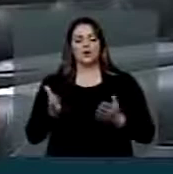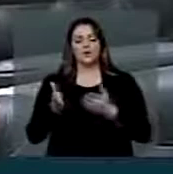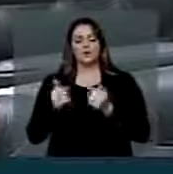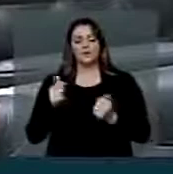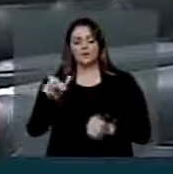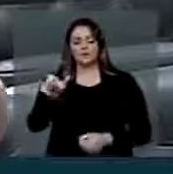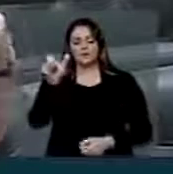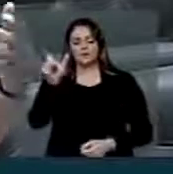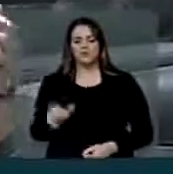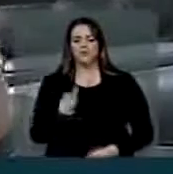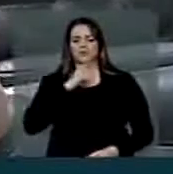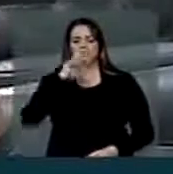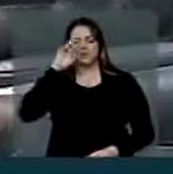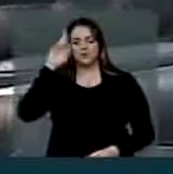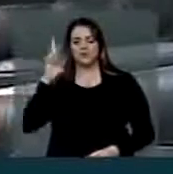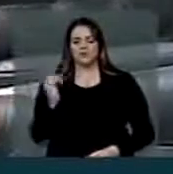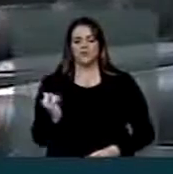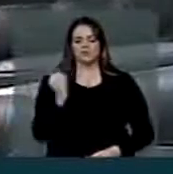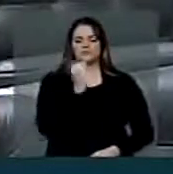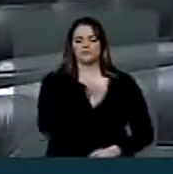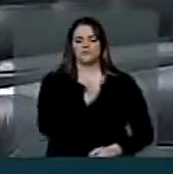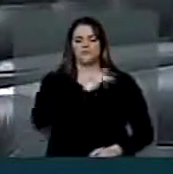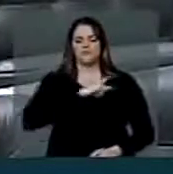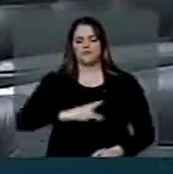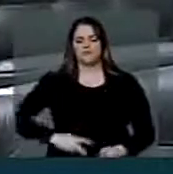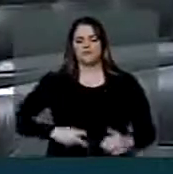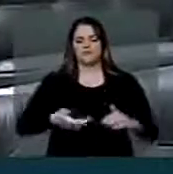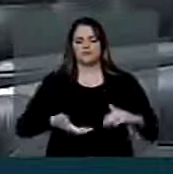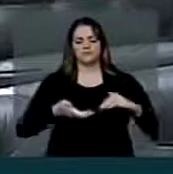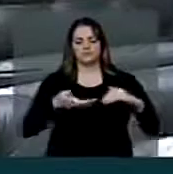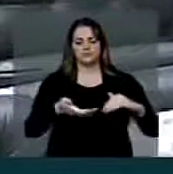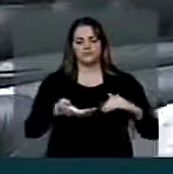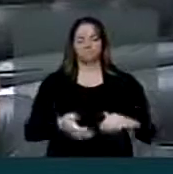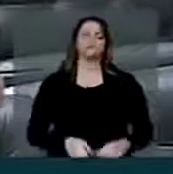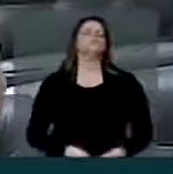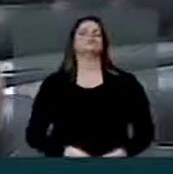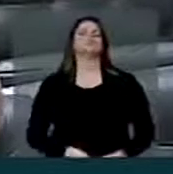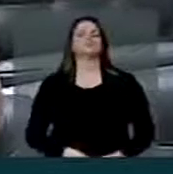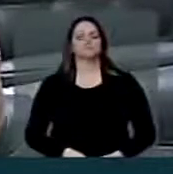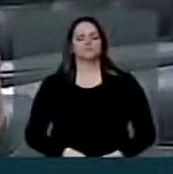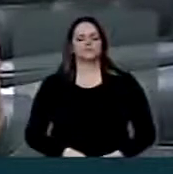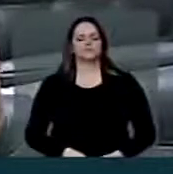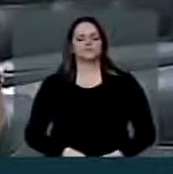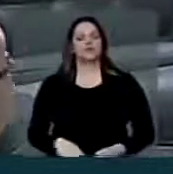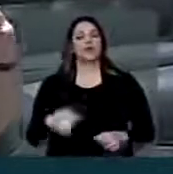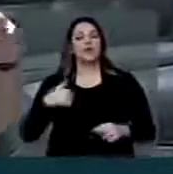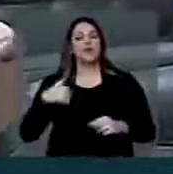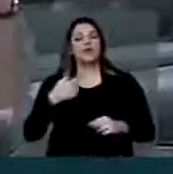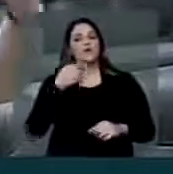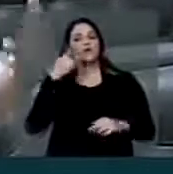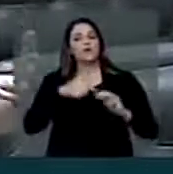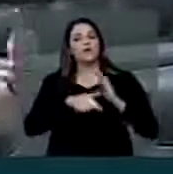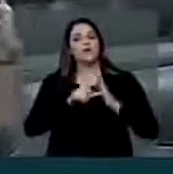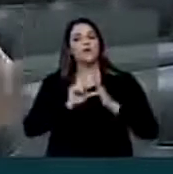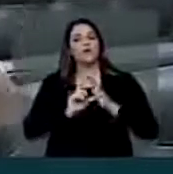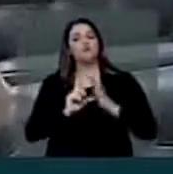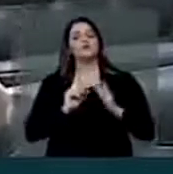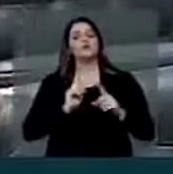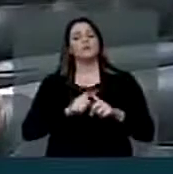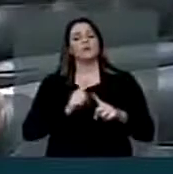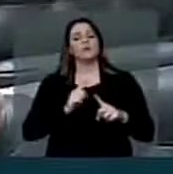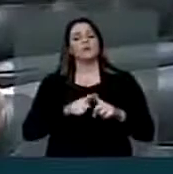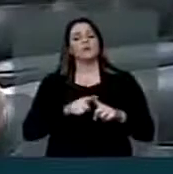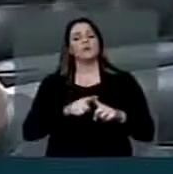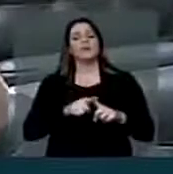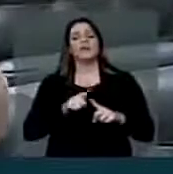Excelência encaminhar ao presidente do Congresso essa questão de ordem. Porque estou me antecipando a uma eventual reunião